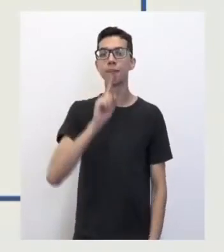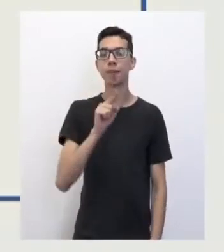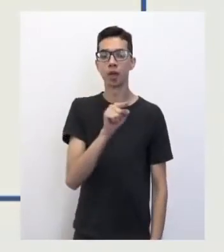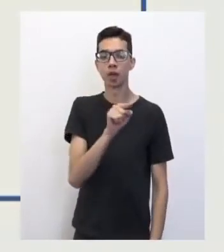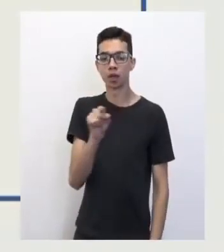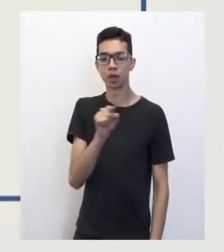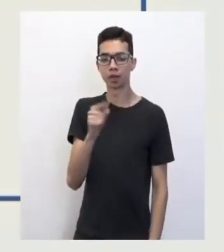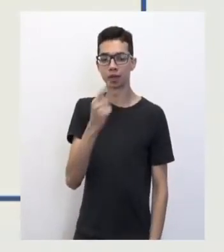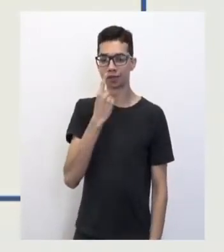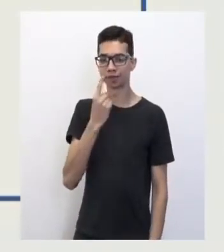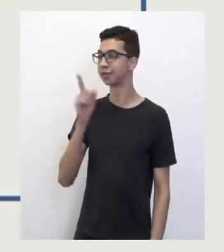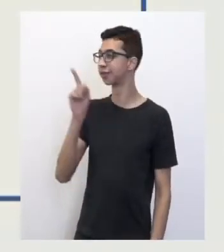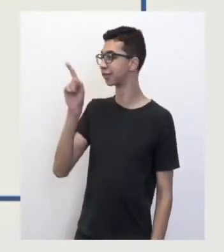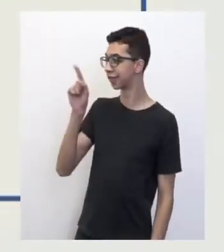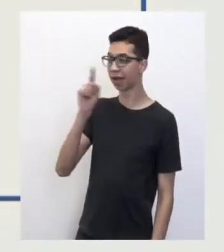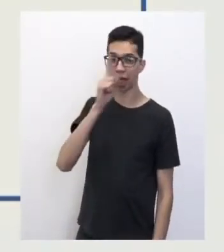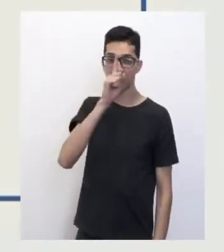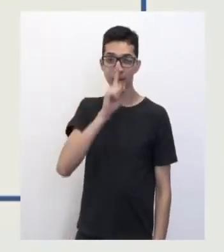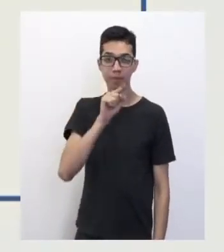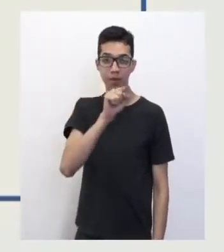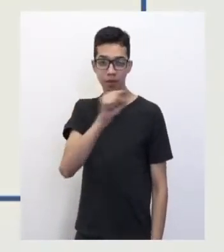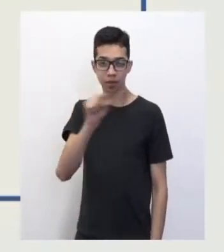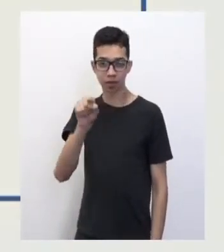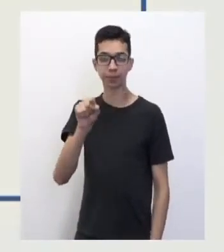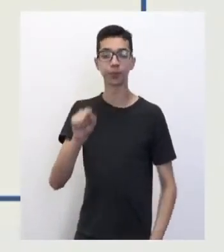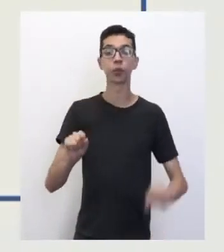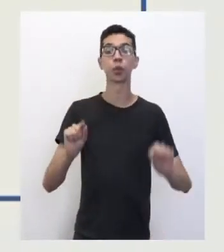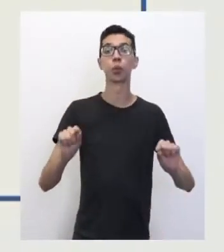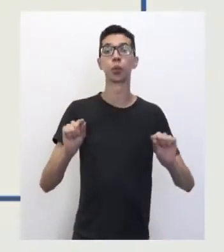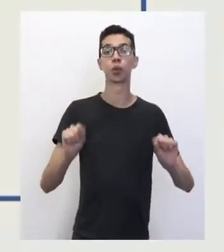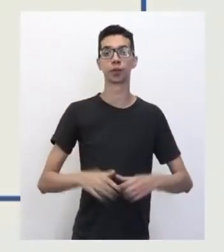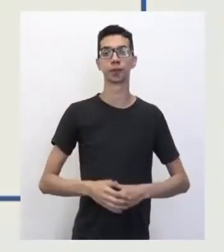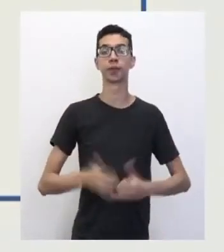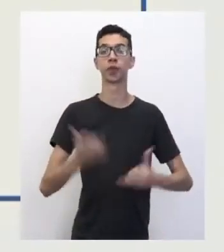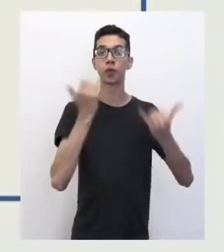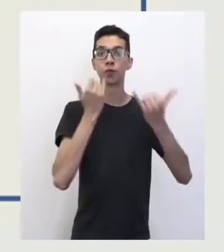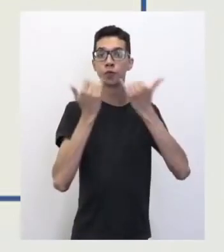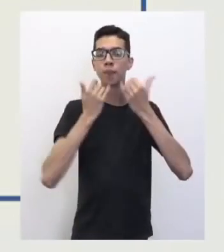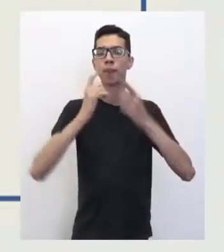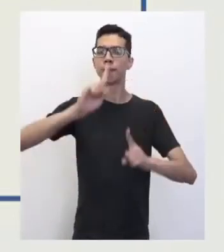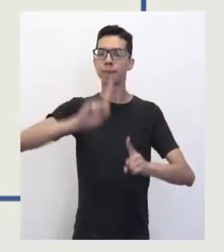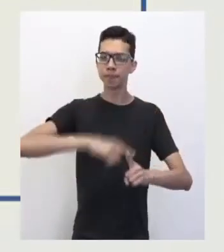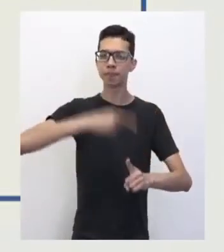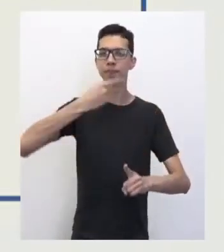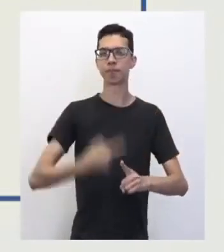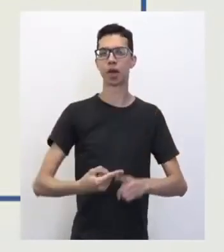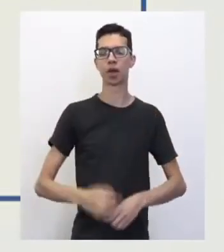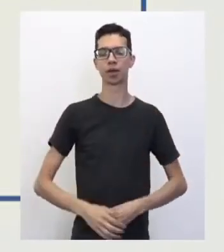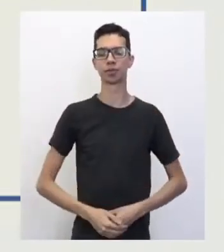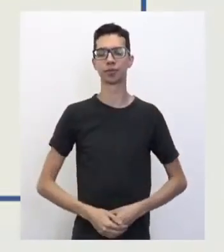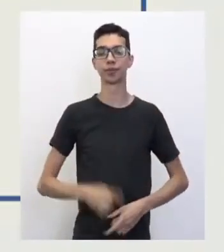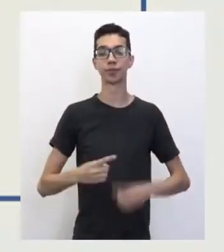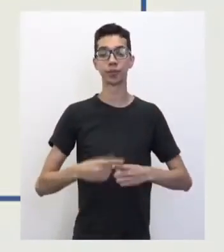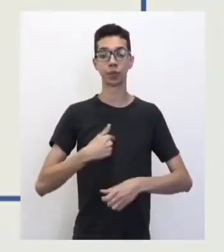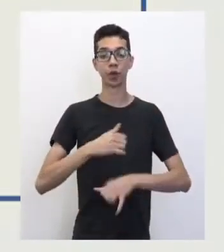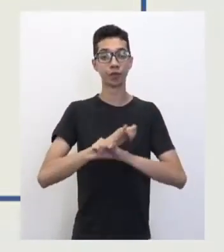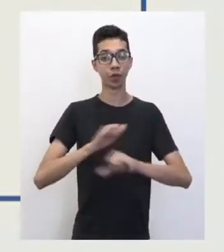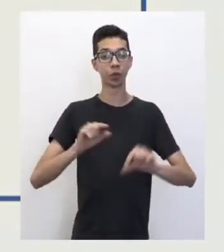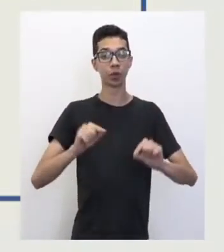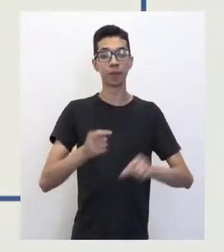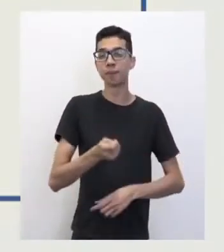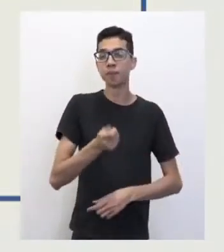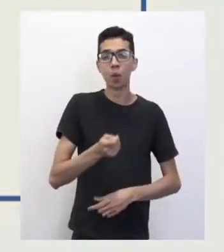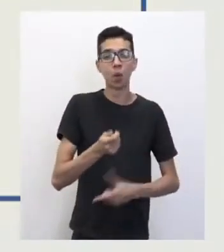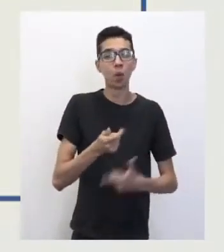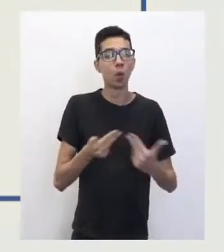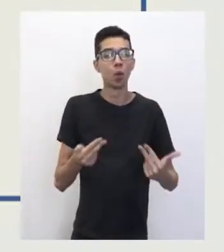eu estou colocando uma informação a mais. Então, além de eu dizer que eram poucas as opções, eu